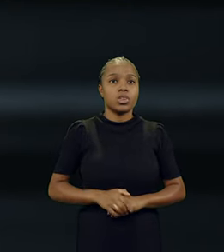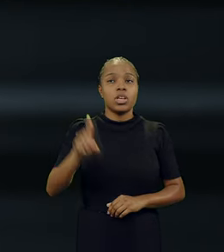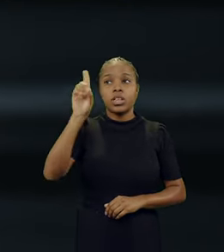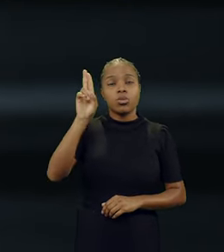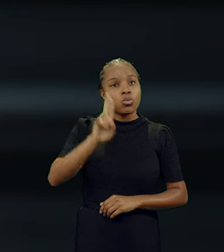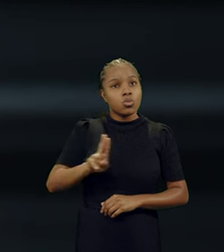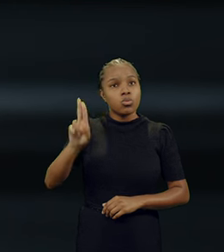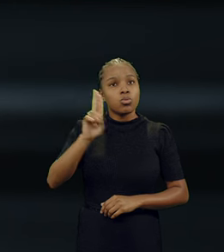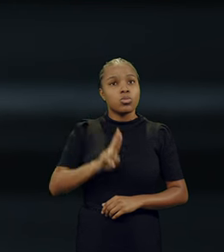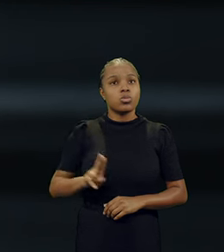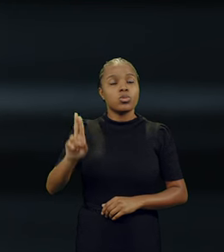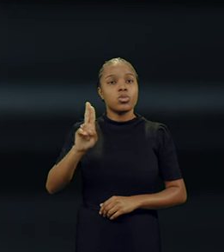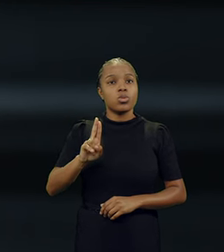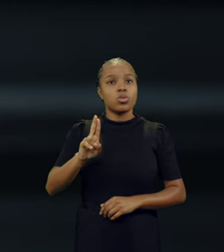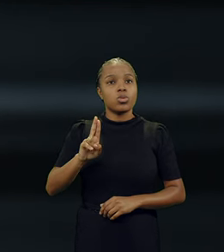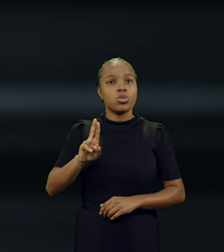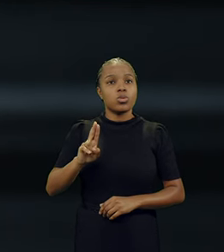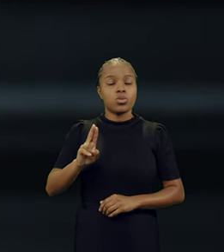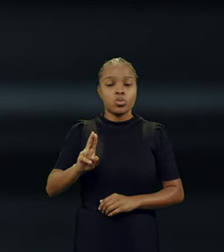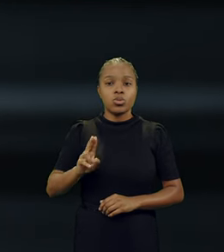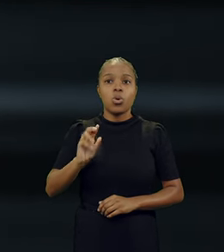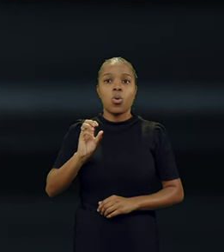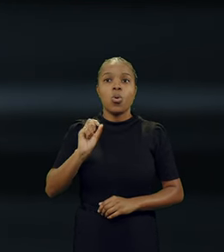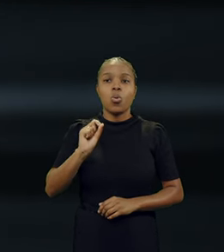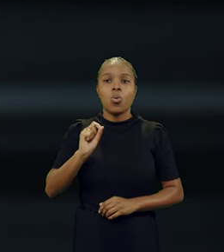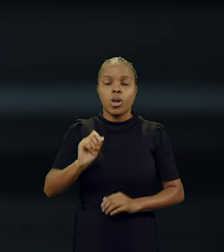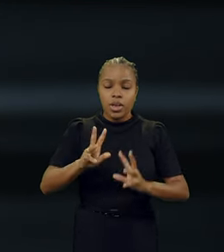Deus usou o barro.